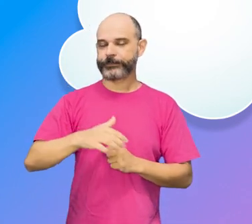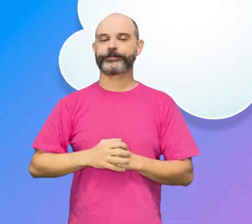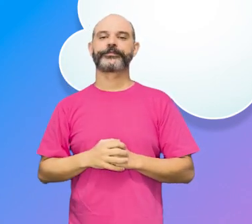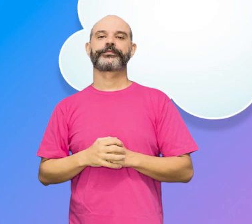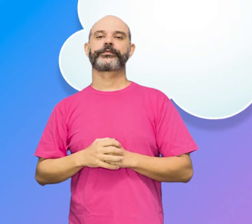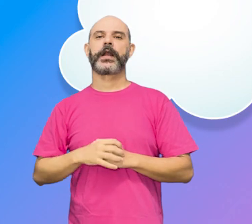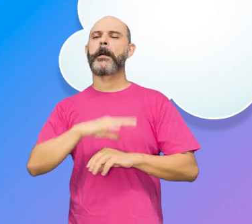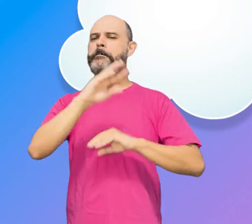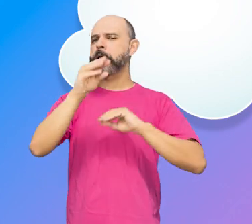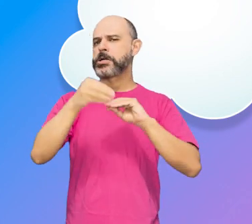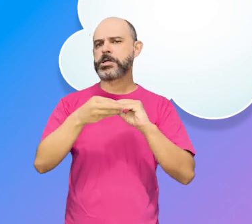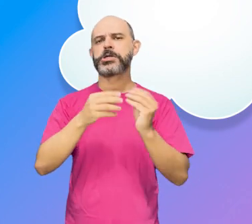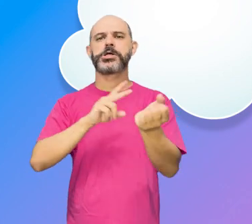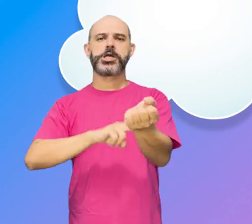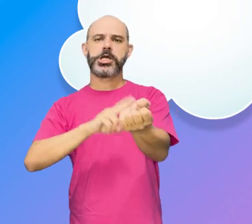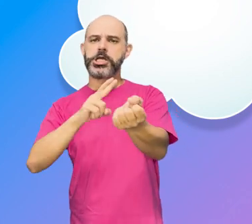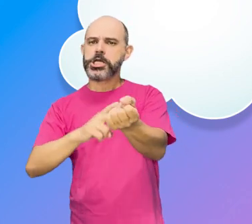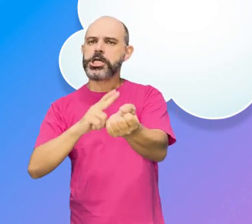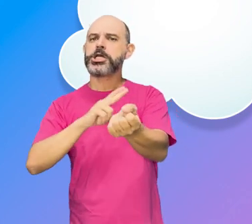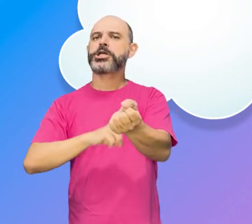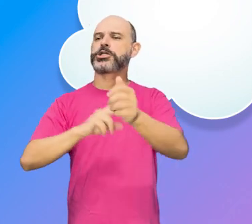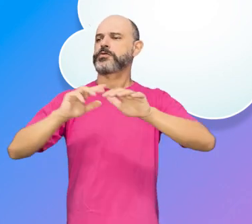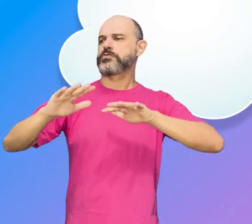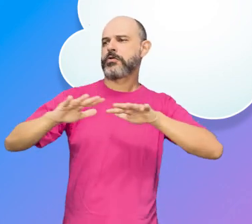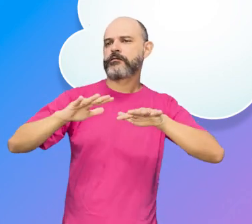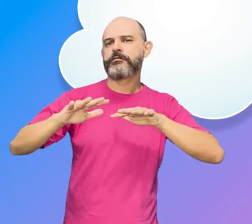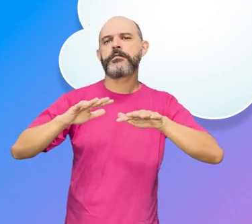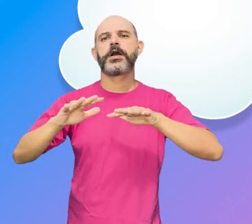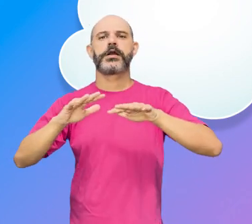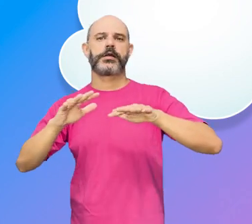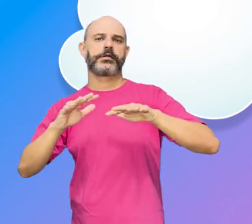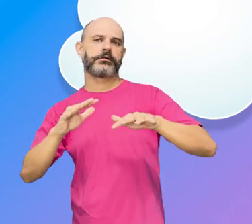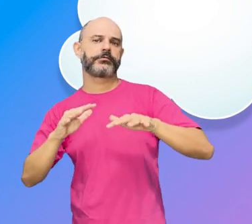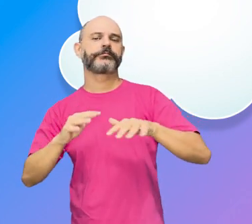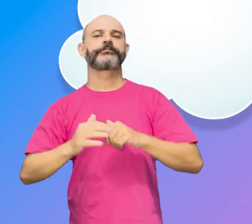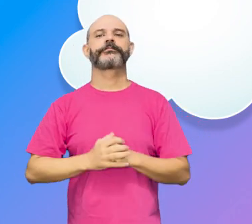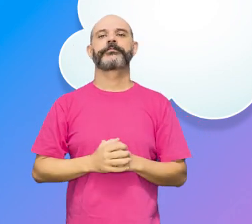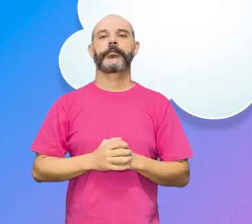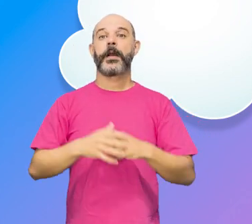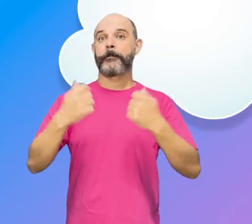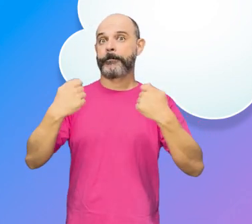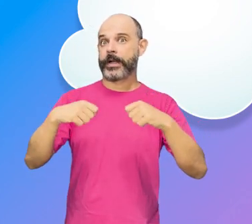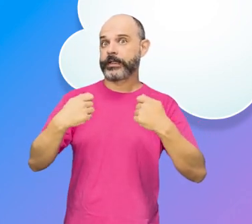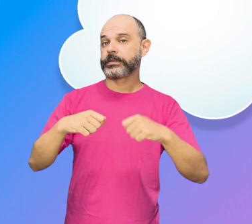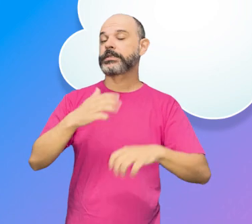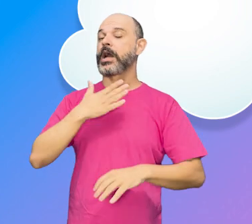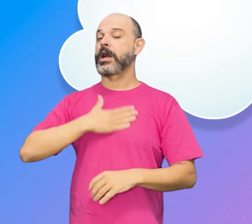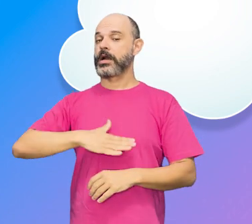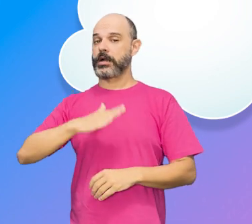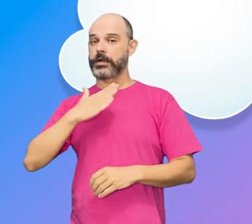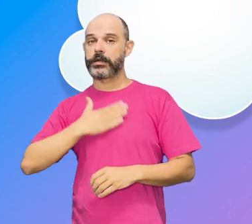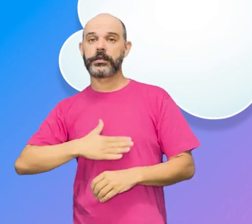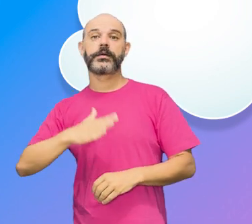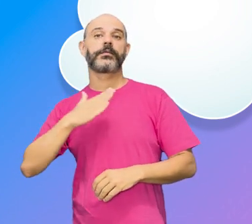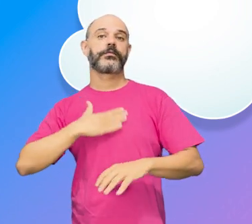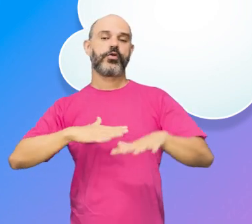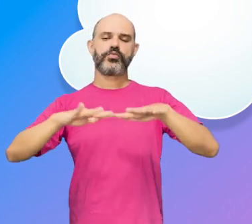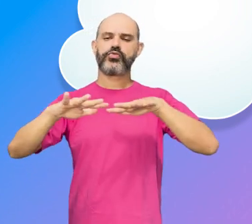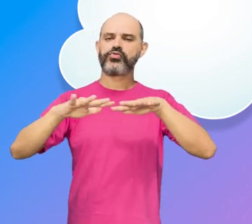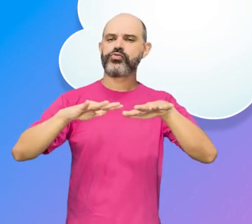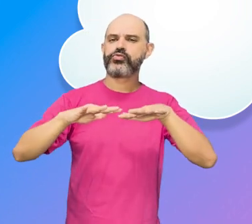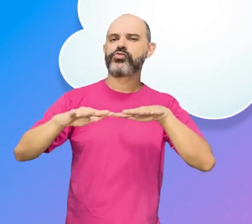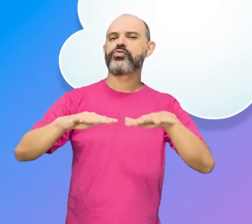Depois, podemos ir acrescentando ritmo no movimento, de acordo com a situação. Precisa de